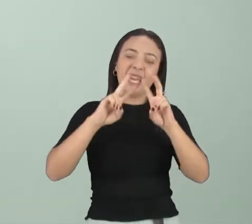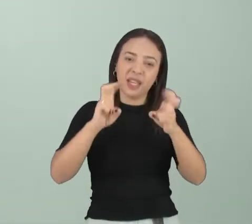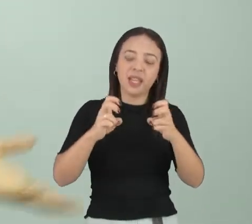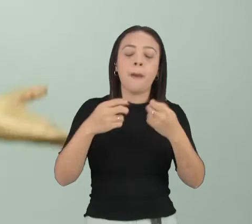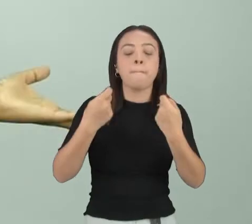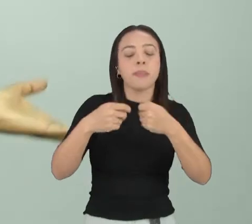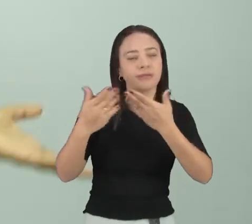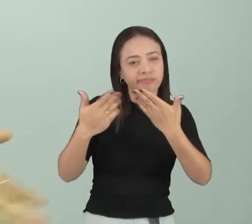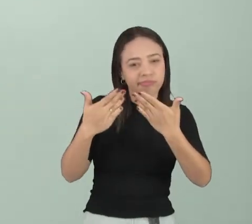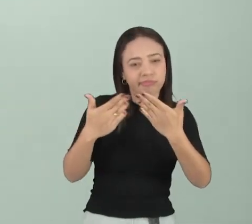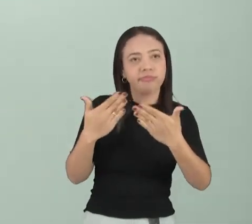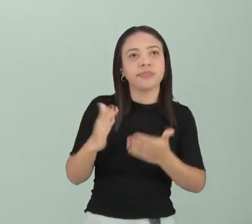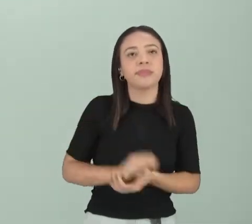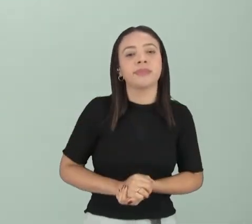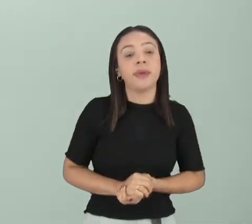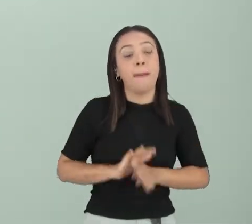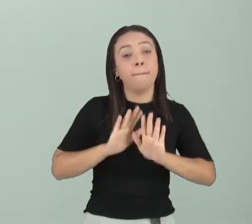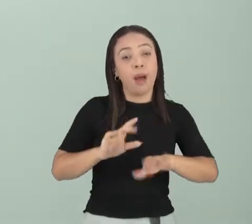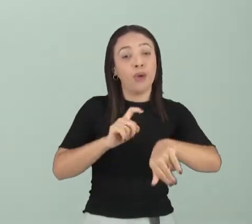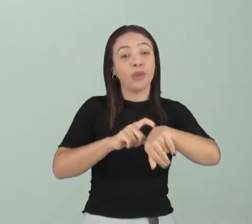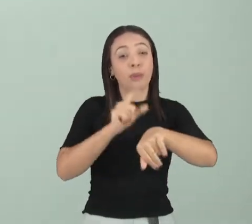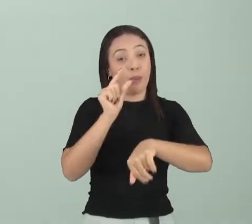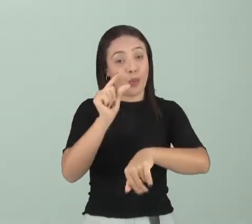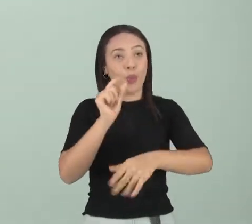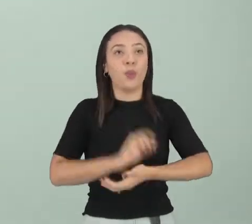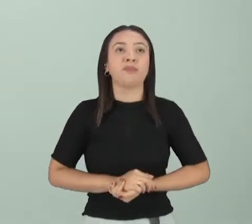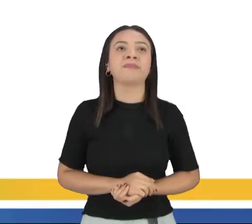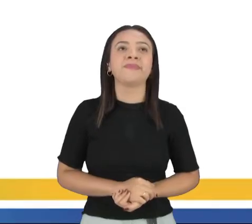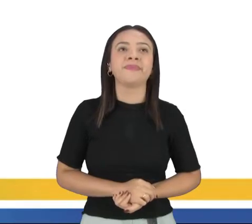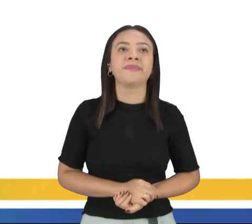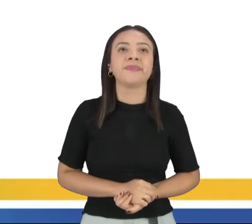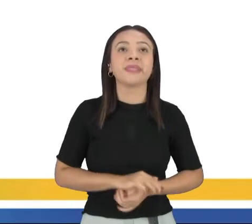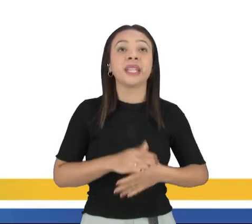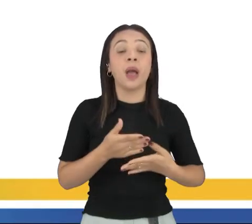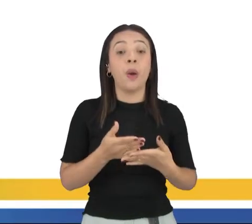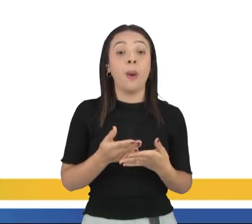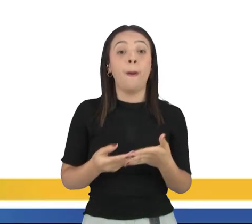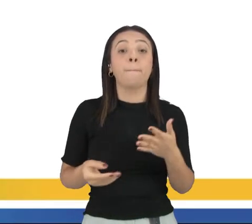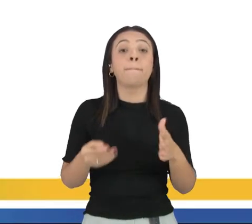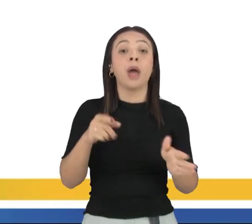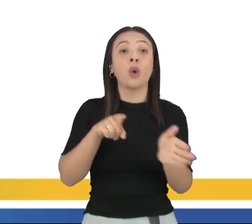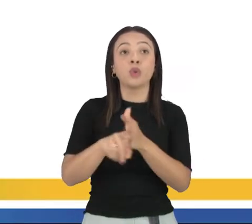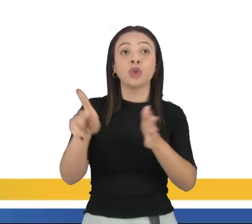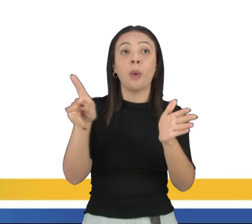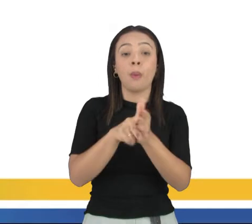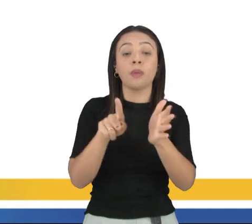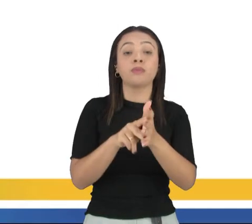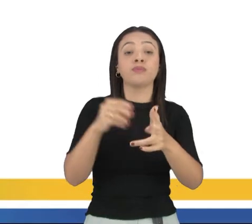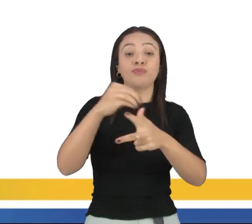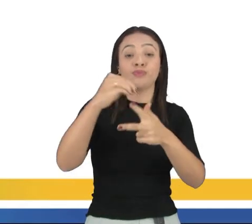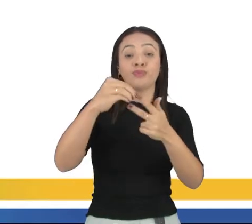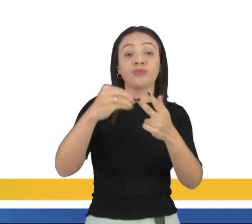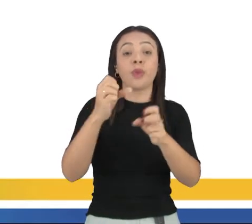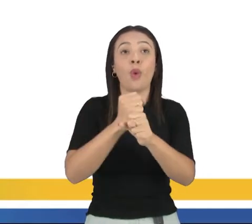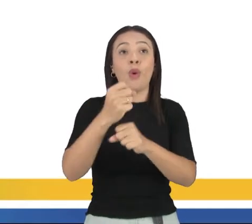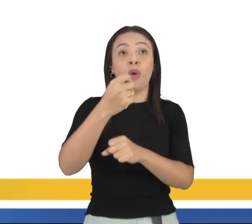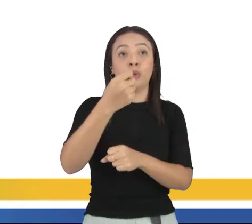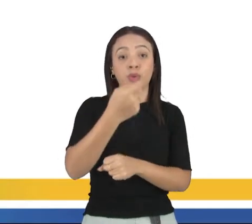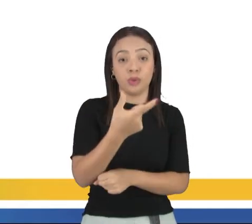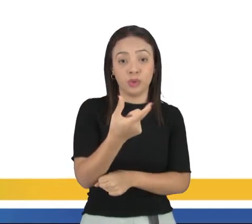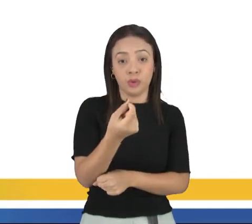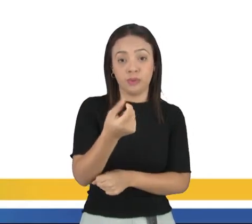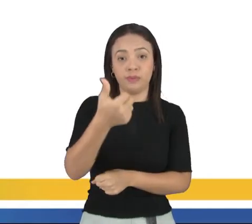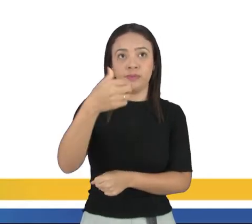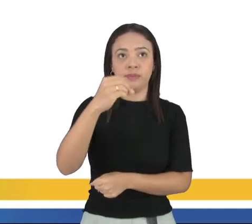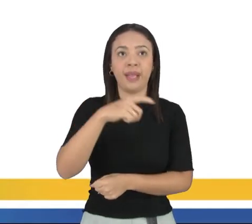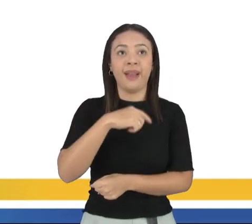cabe mais discussão mais infelizmente são os minutos que nós temos é uma questão do Enem do ano de 2010 vamos